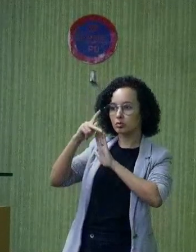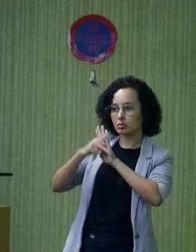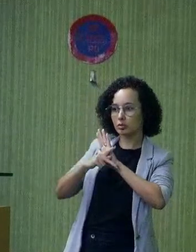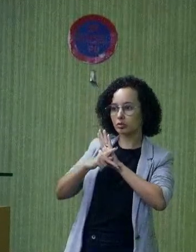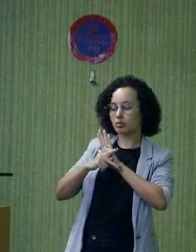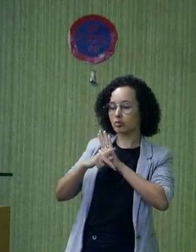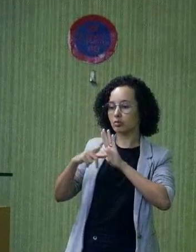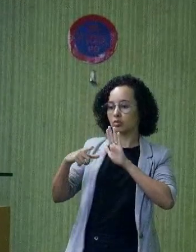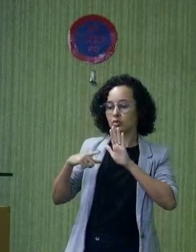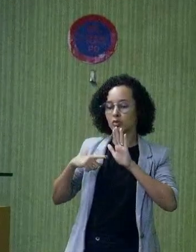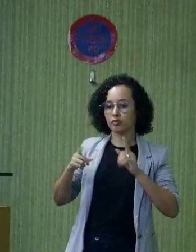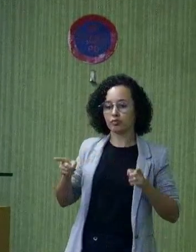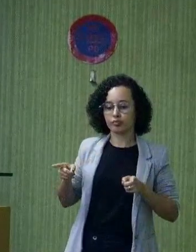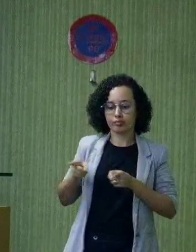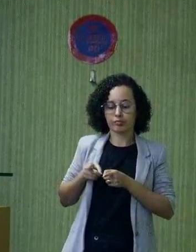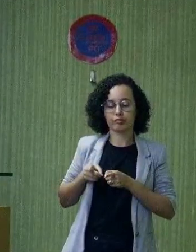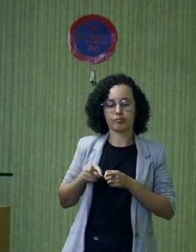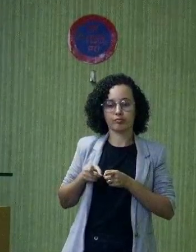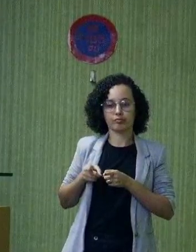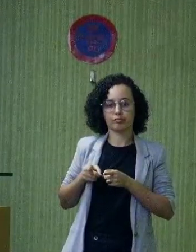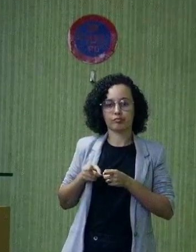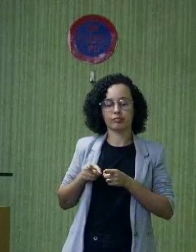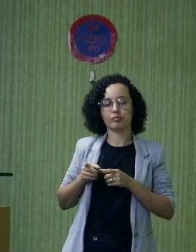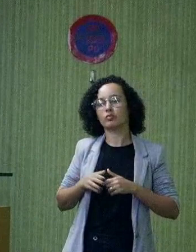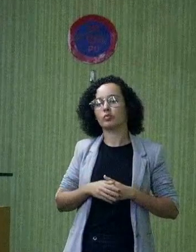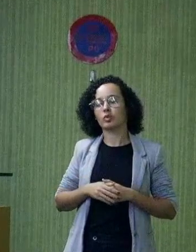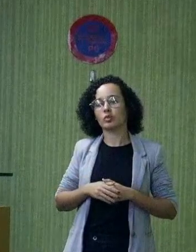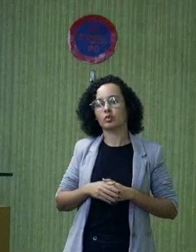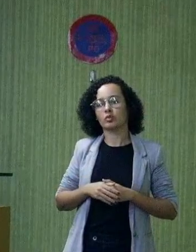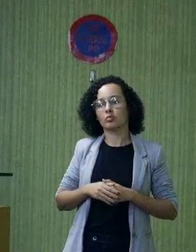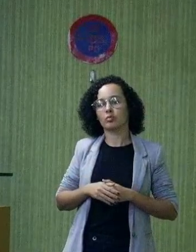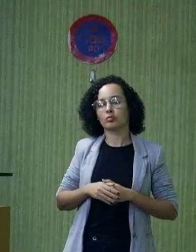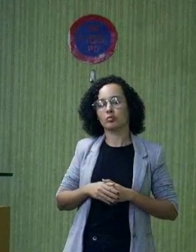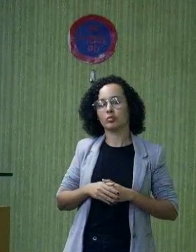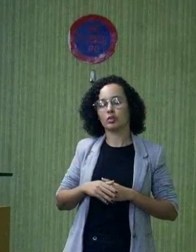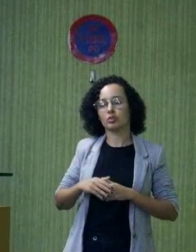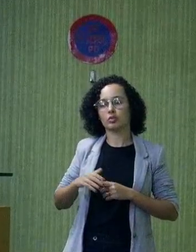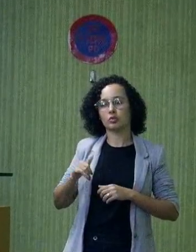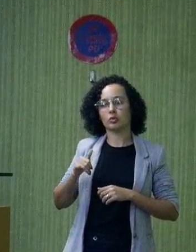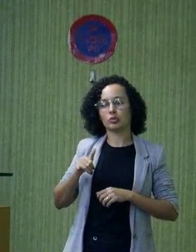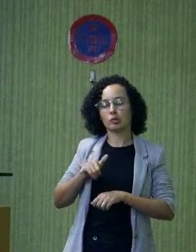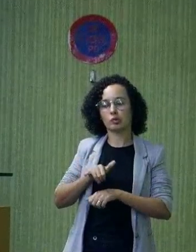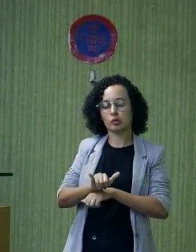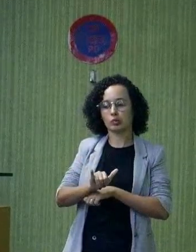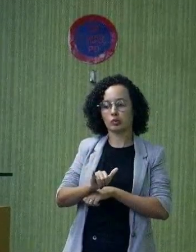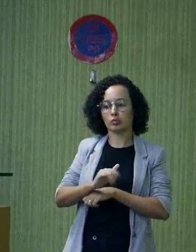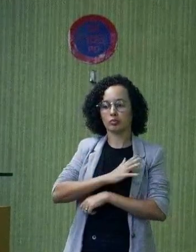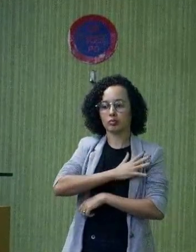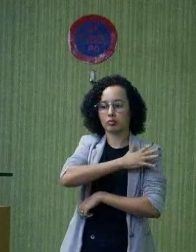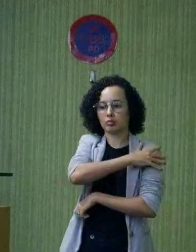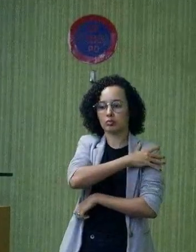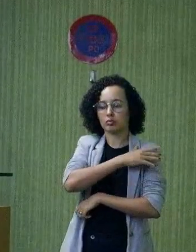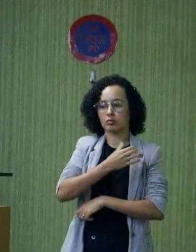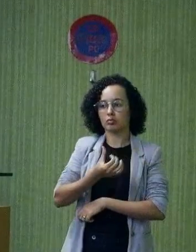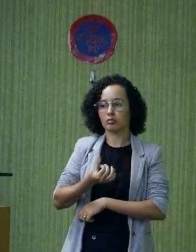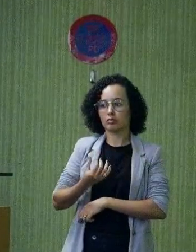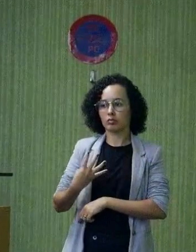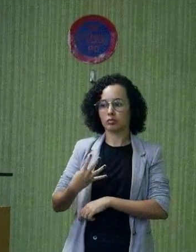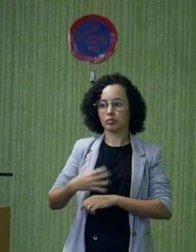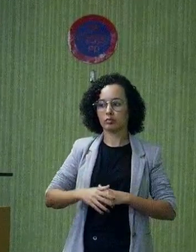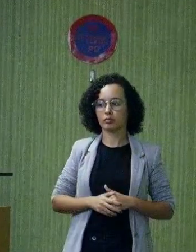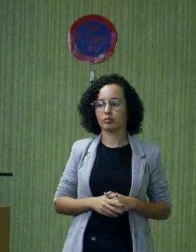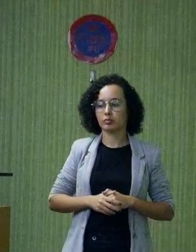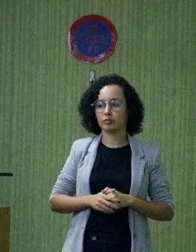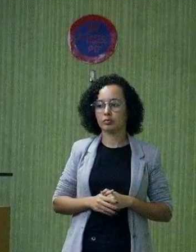teve uma vida curta ele foi abortado com o golpe militar de 1964 né